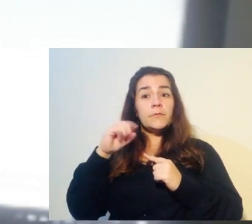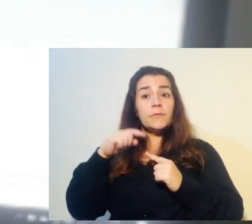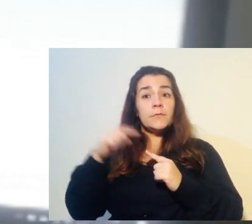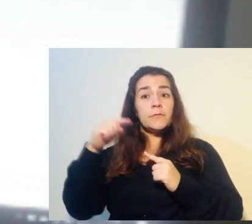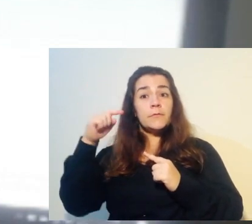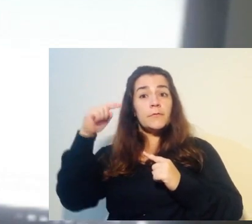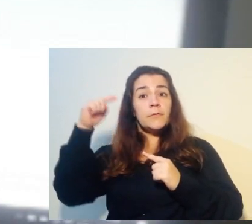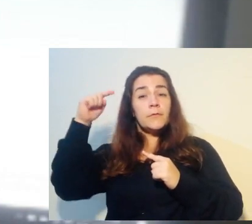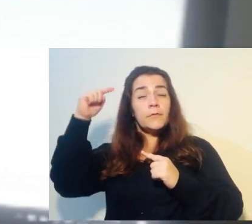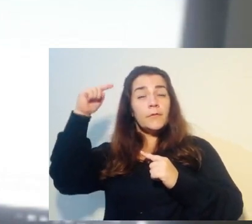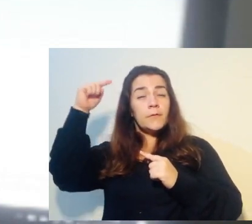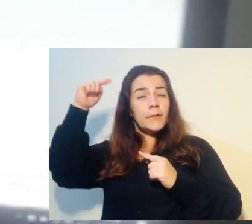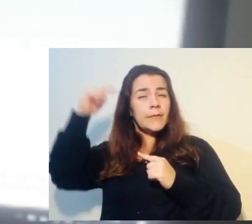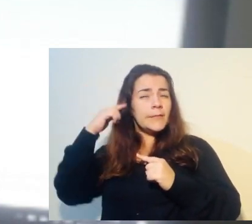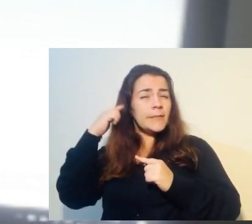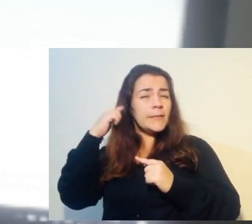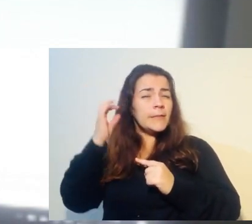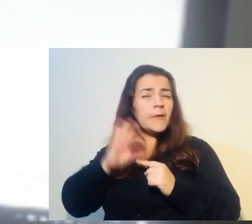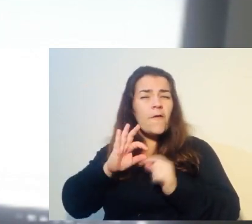Dó.